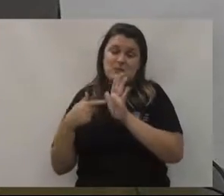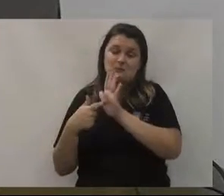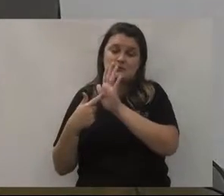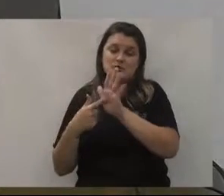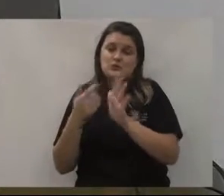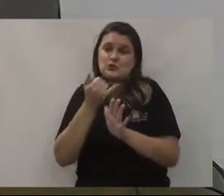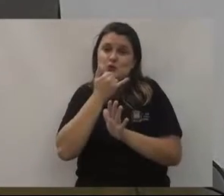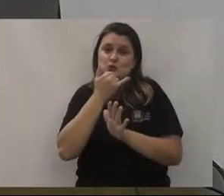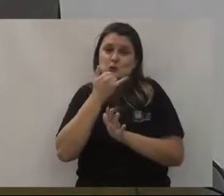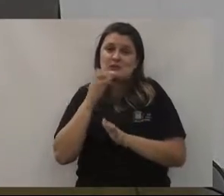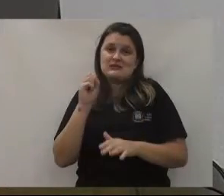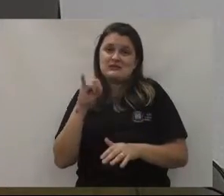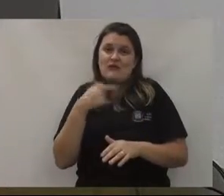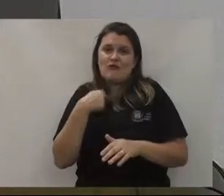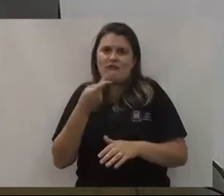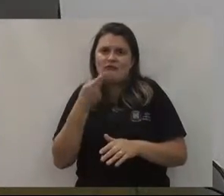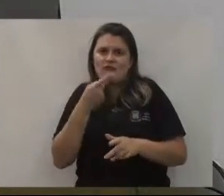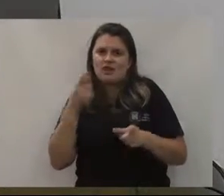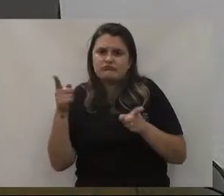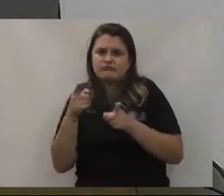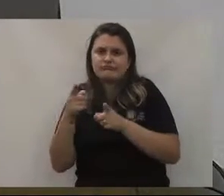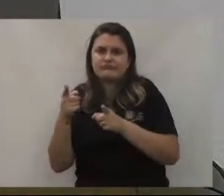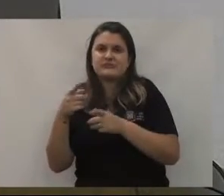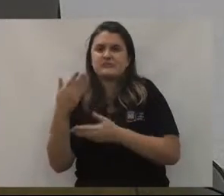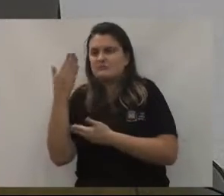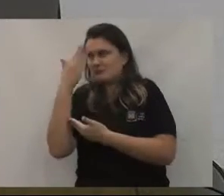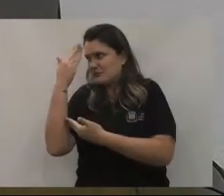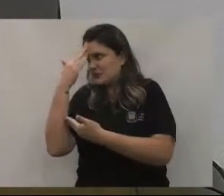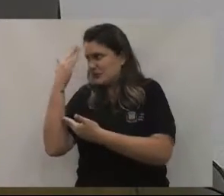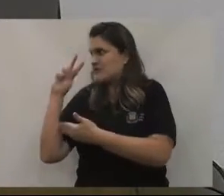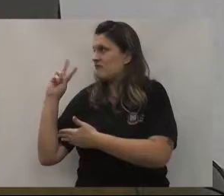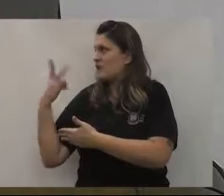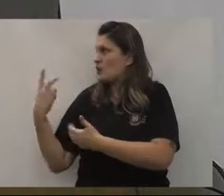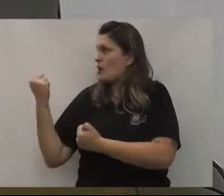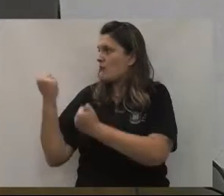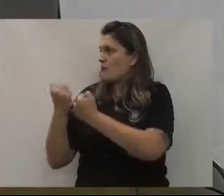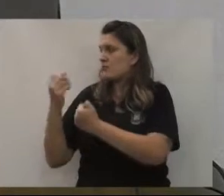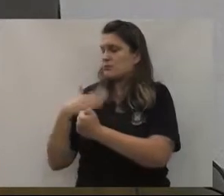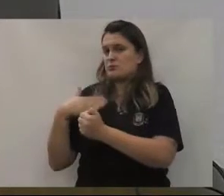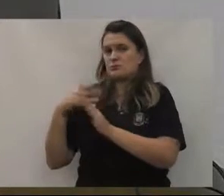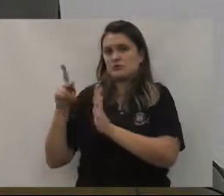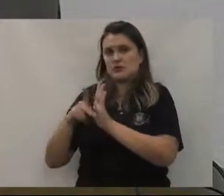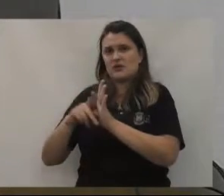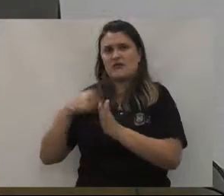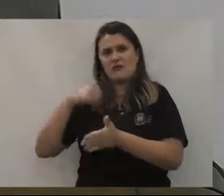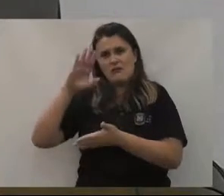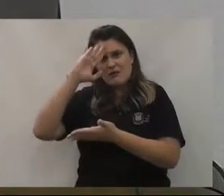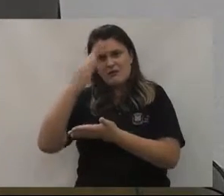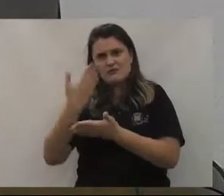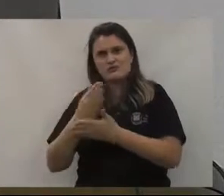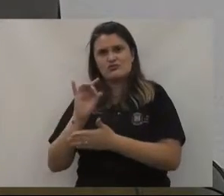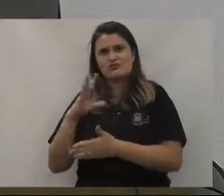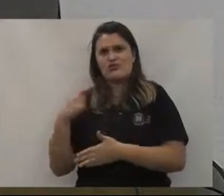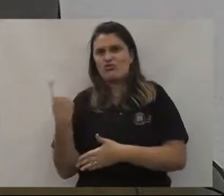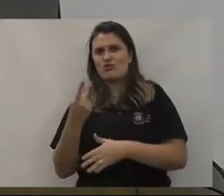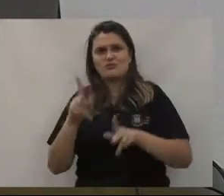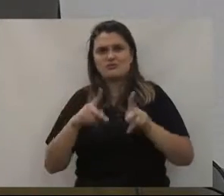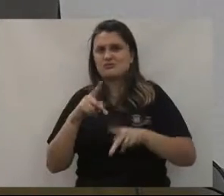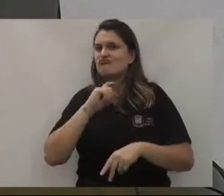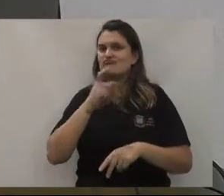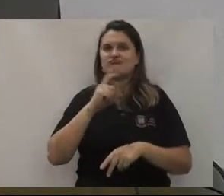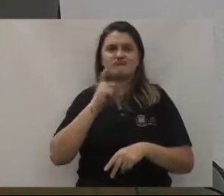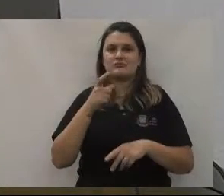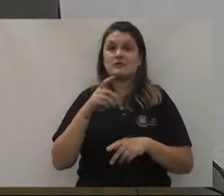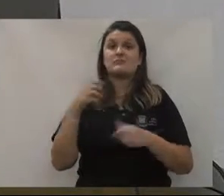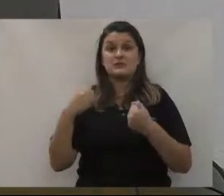Me desculpem se eu ofendi alguém, mas eu peço a colaboração dos senhores vereadores, porque eu acredito que só nós, o povo, não resolve.